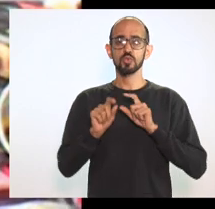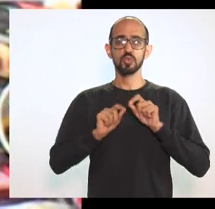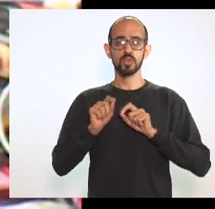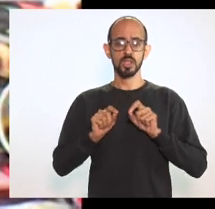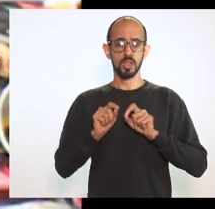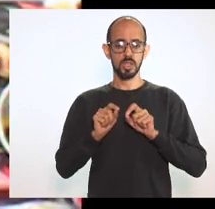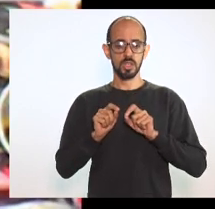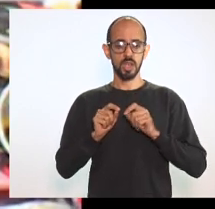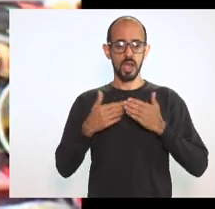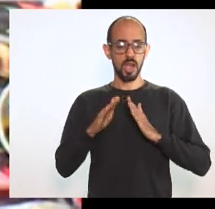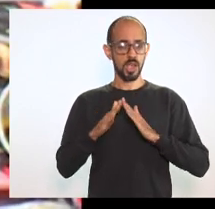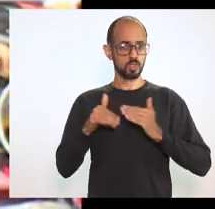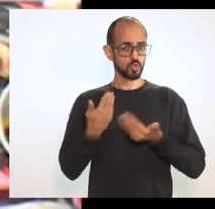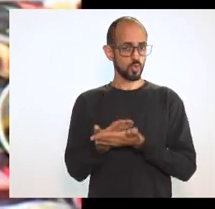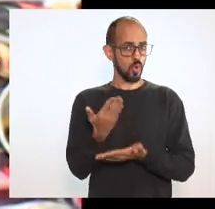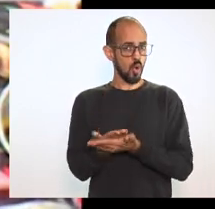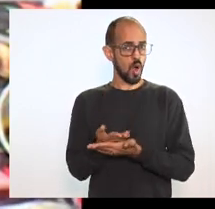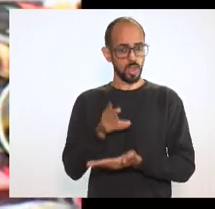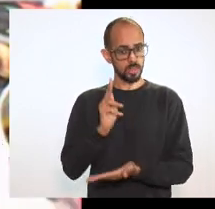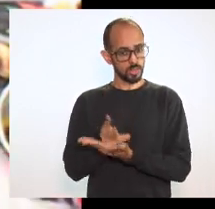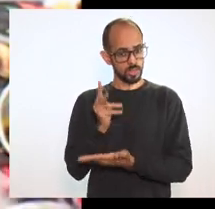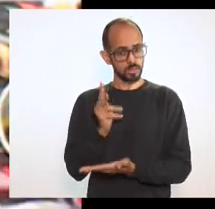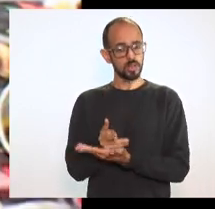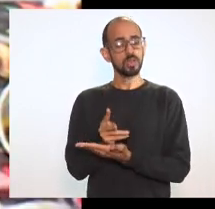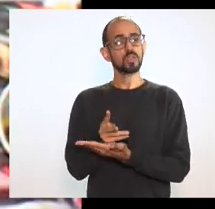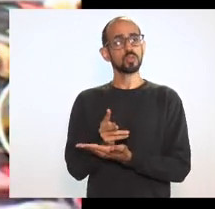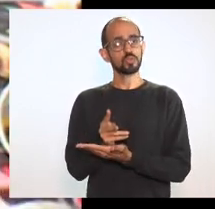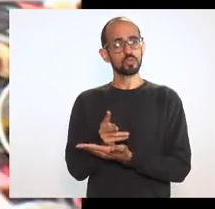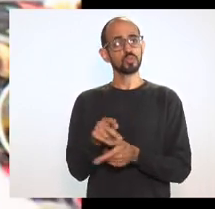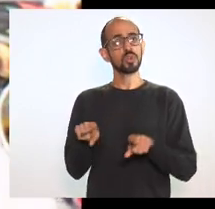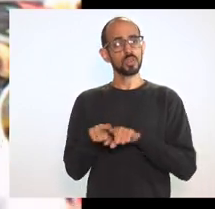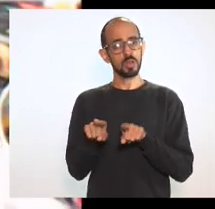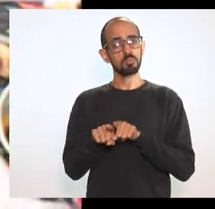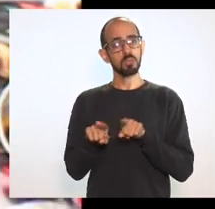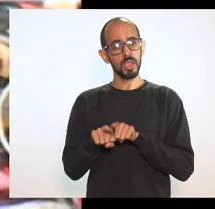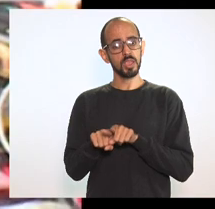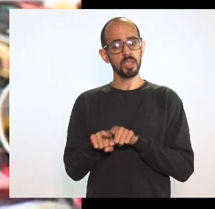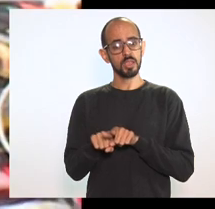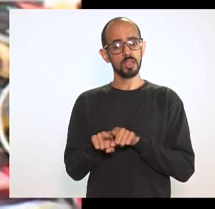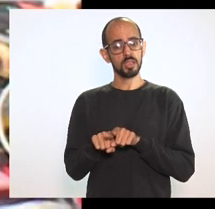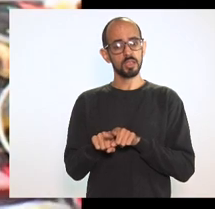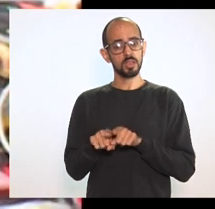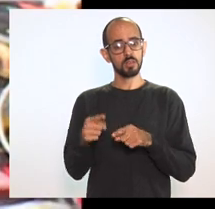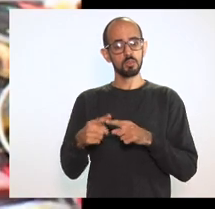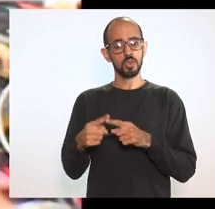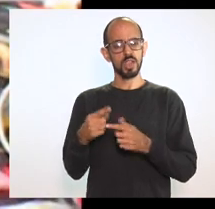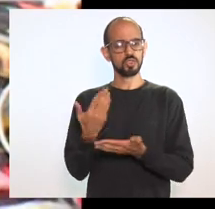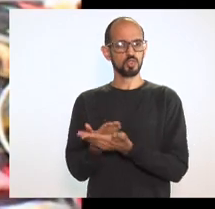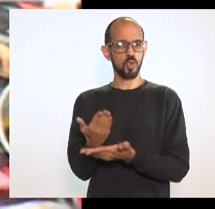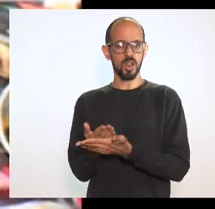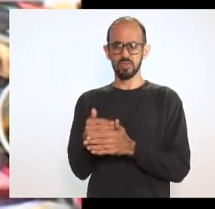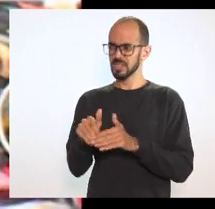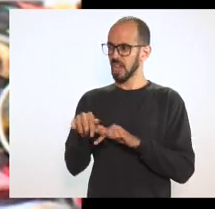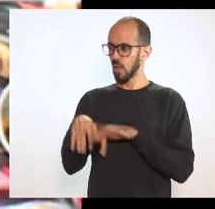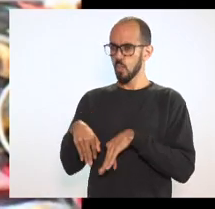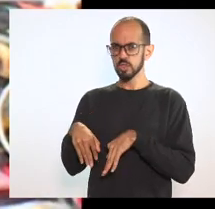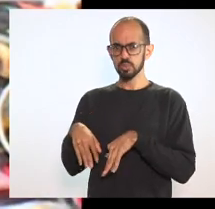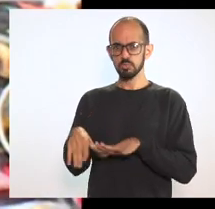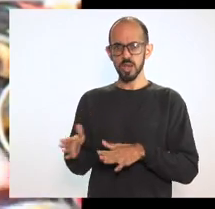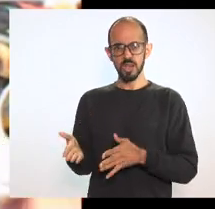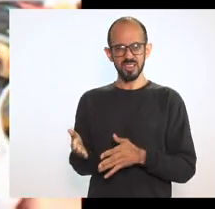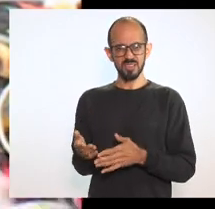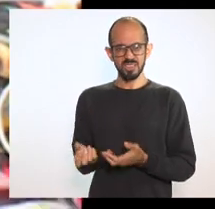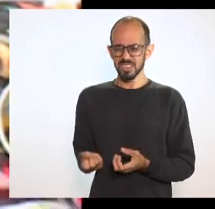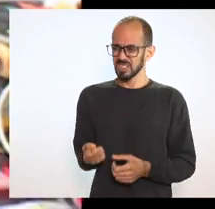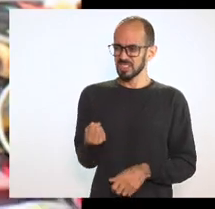a escola funcionar também para sustentar, isso sim, um discurso hipócrita de que as escolas vão ser a última a parar. Mas se ele não está parando nada,